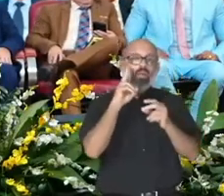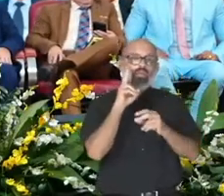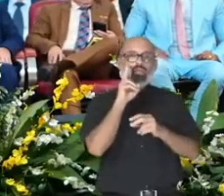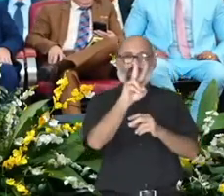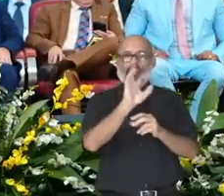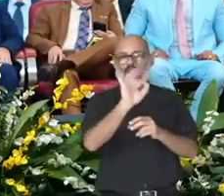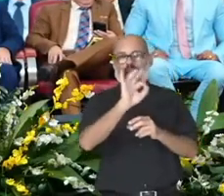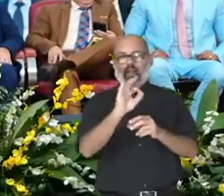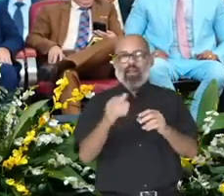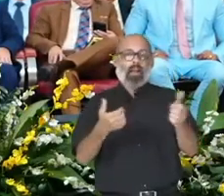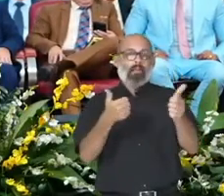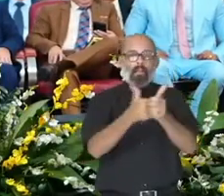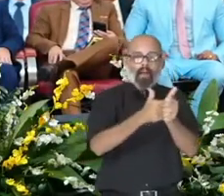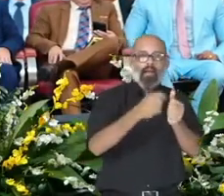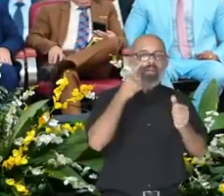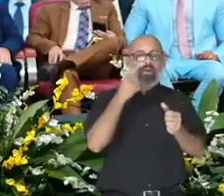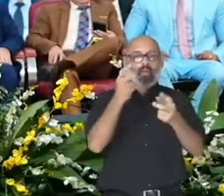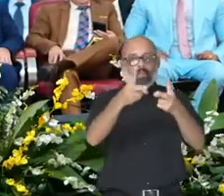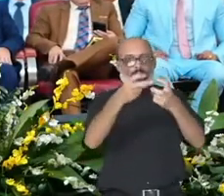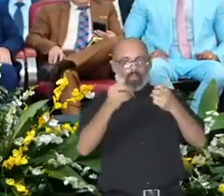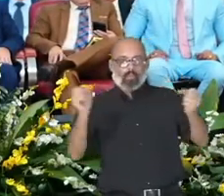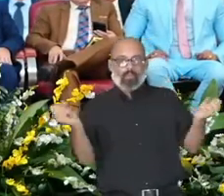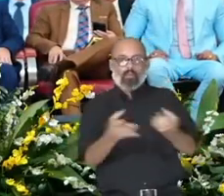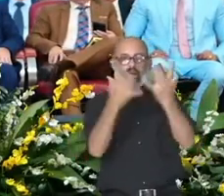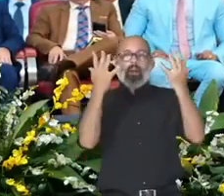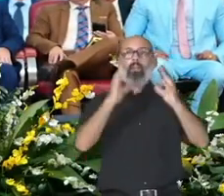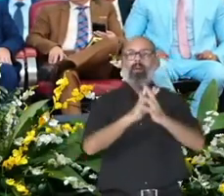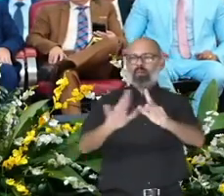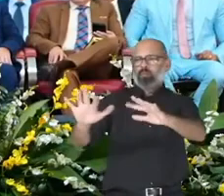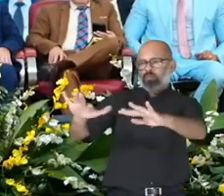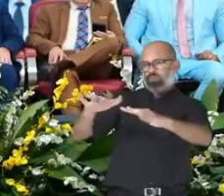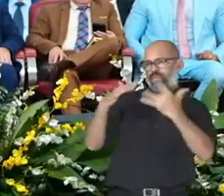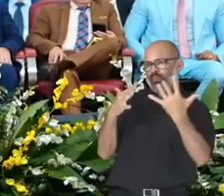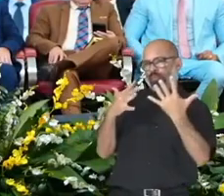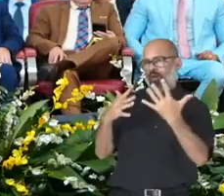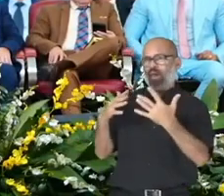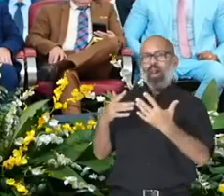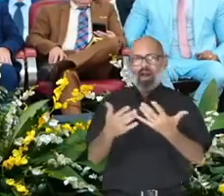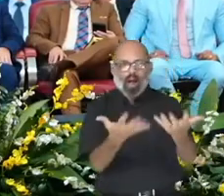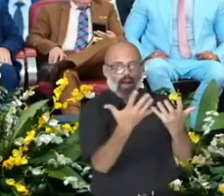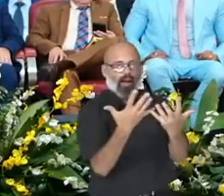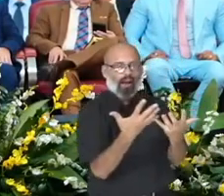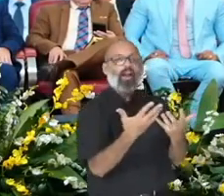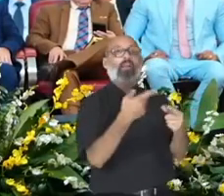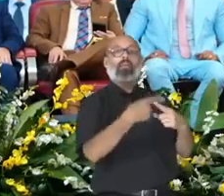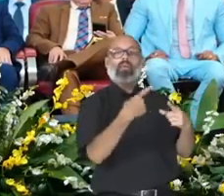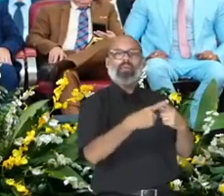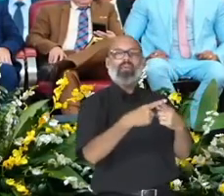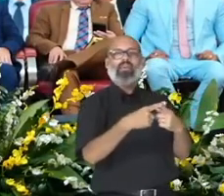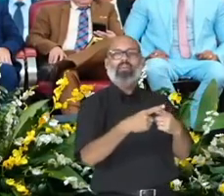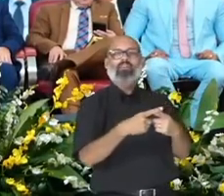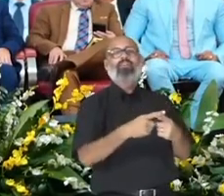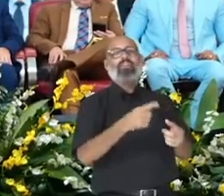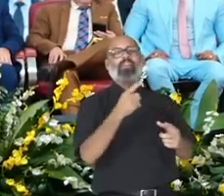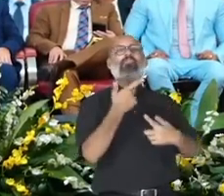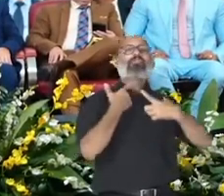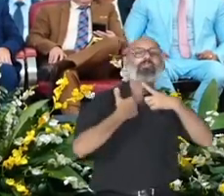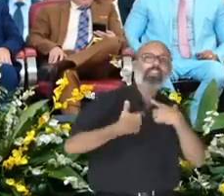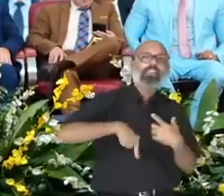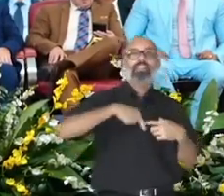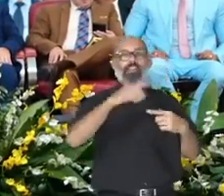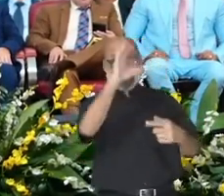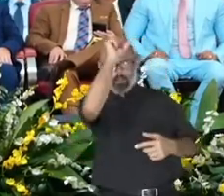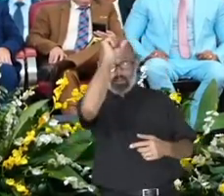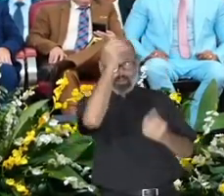que passou perto dele viu algum milagre acontecer, mas as multidões corriam atrás deles para ouvi-lo, porque estavam com sede de ouvir uma palavra